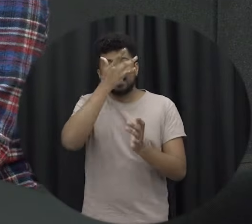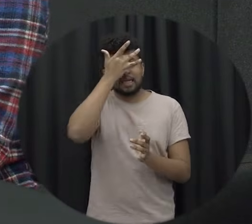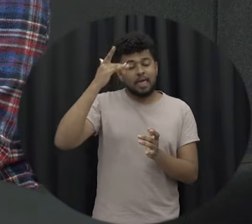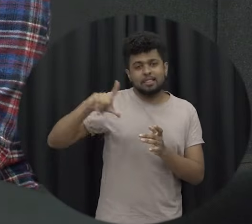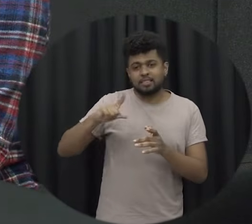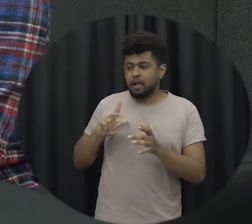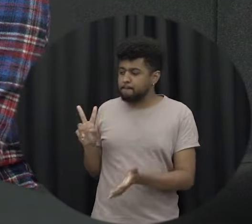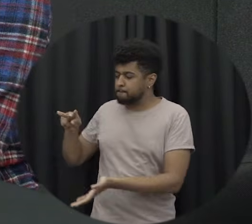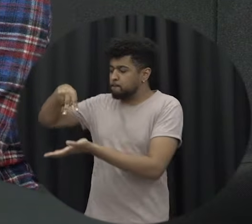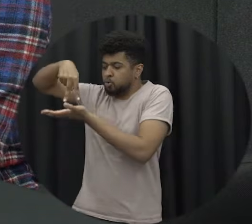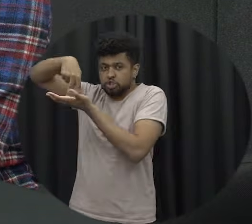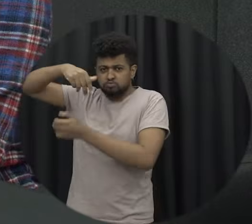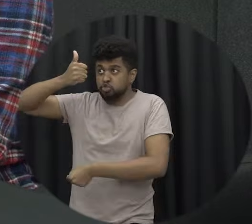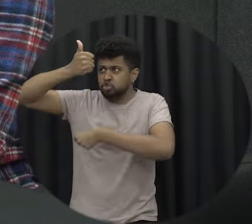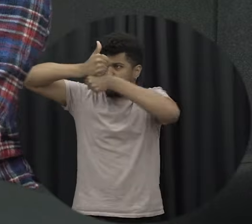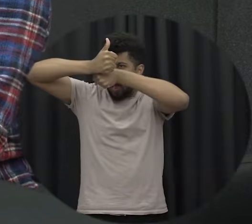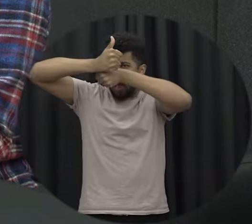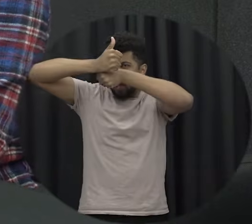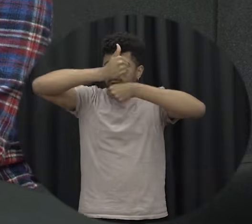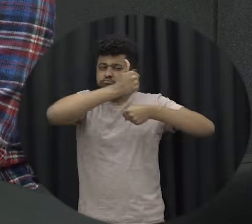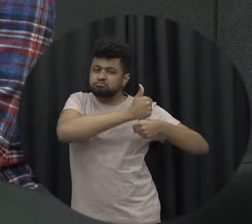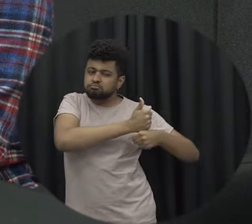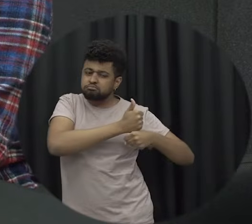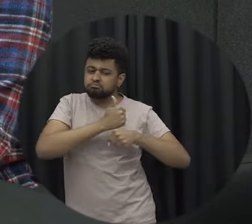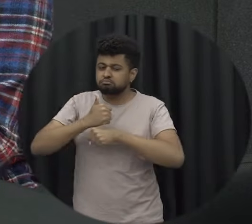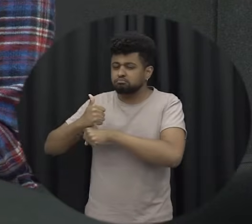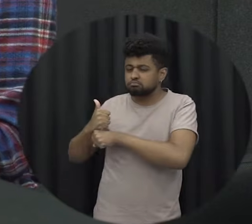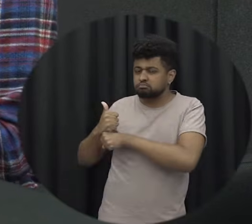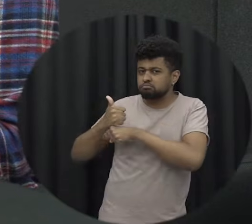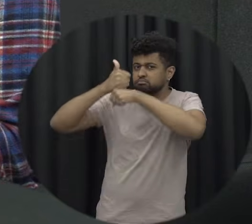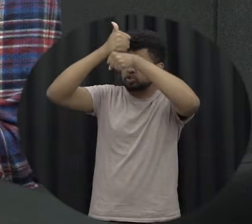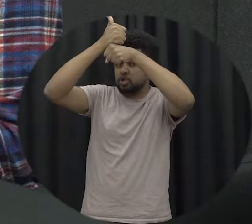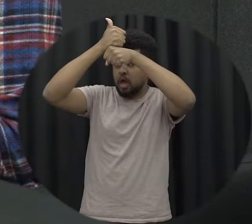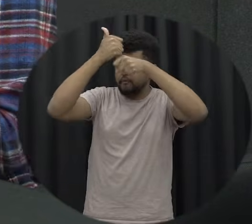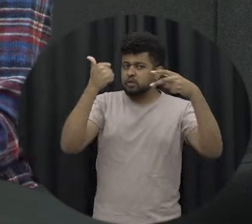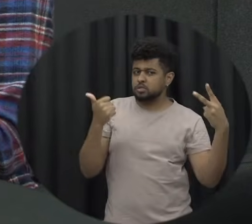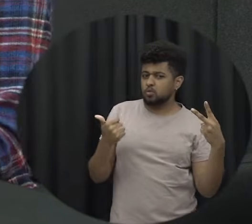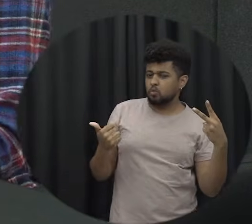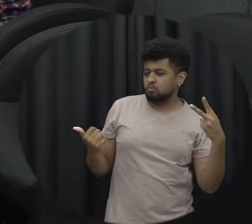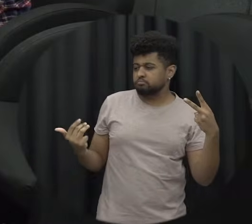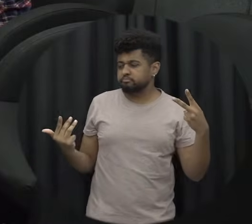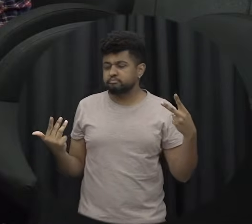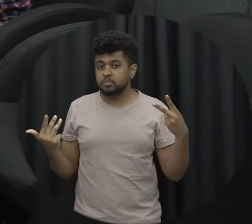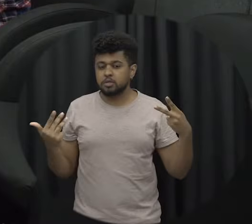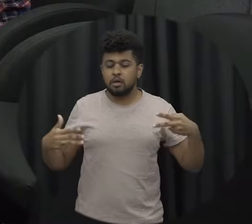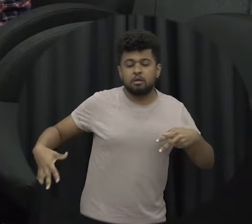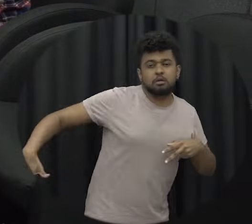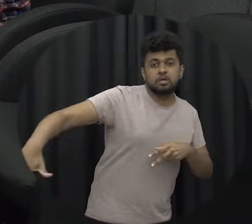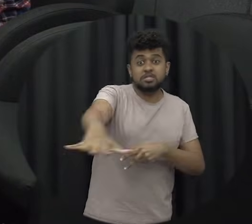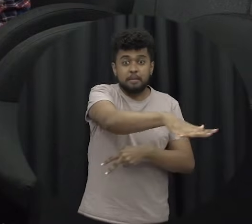em outra posição hierárquica, né? Mas o conhecimento espacial ele é importante para muitas coisas, né?